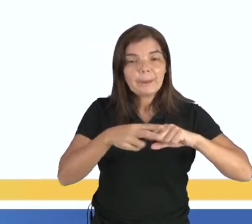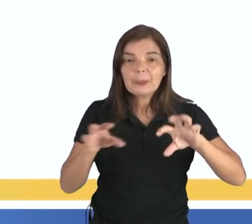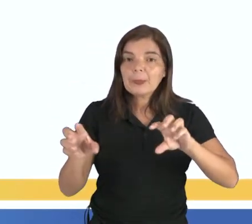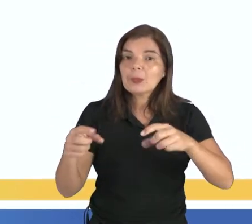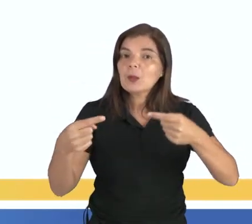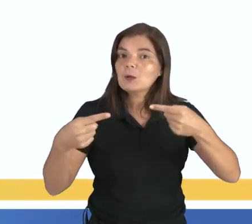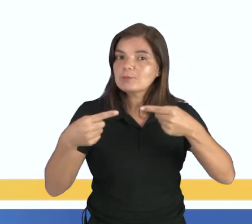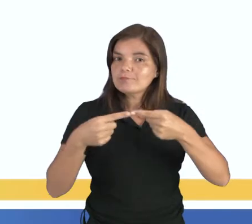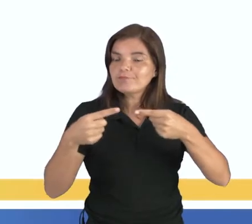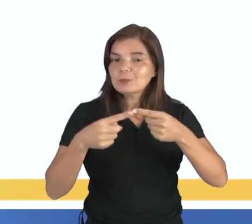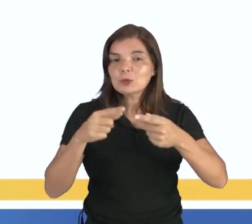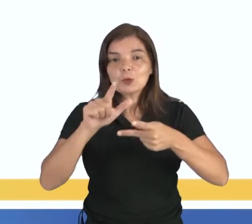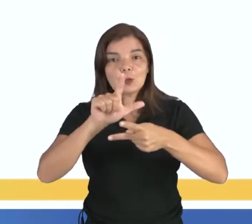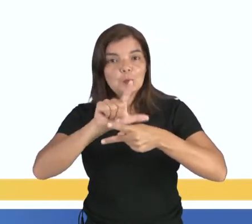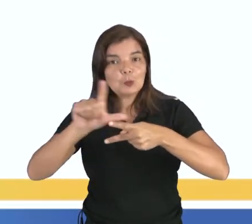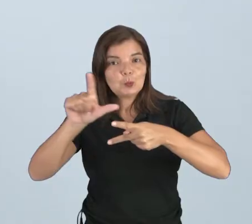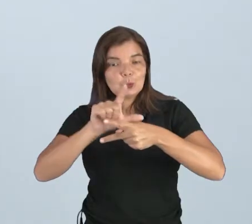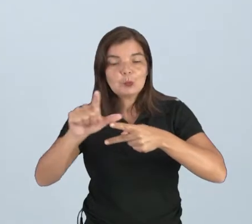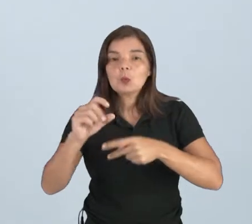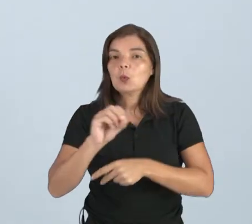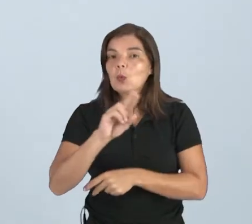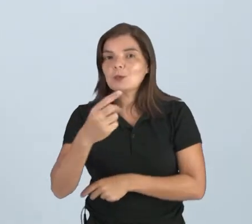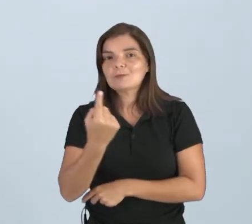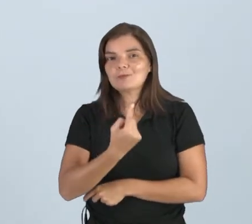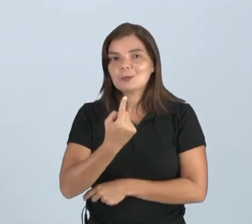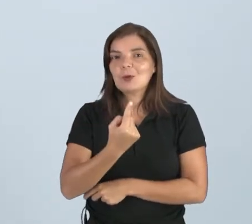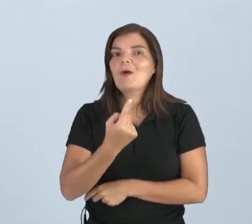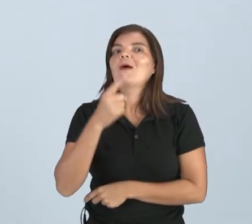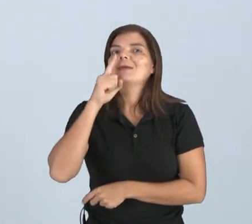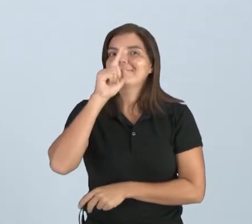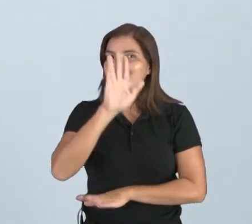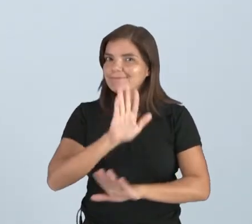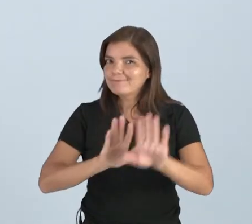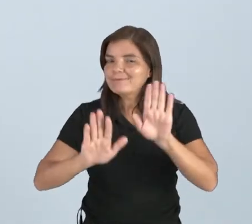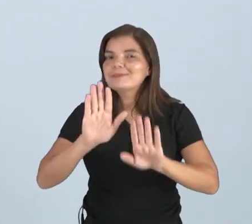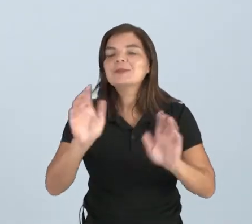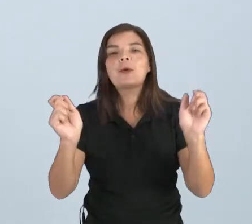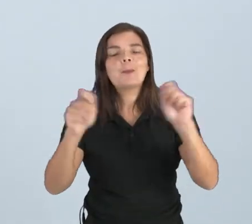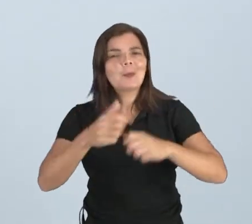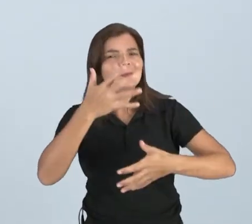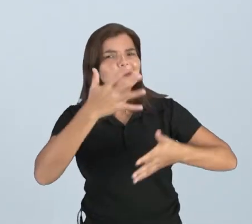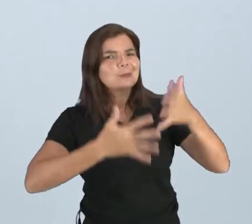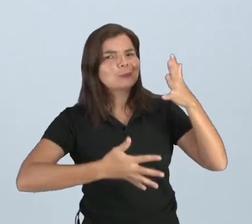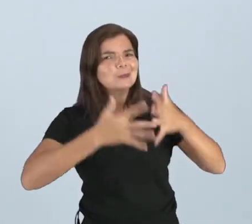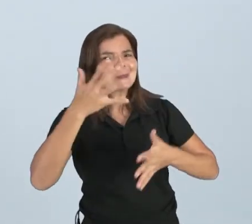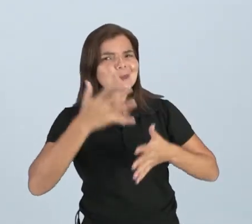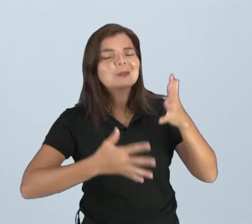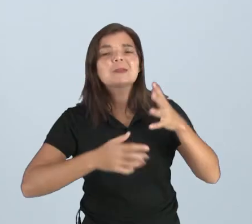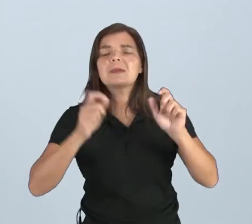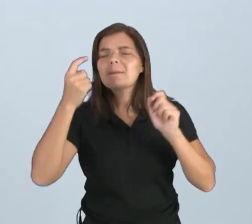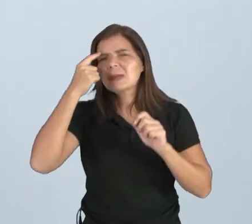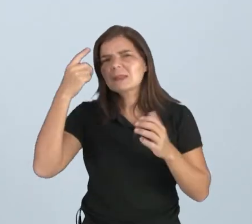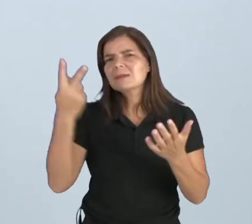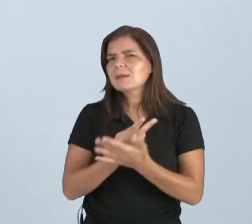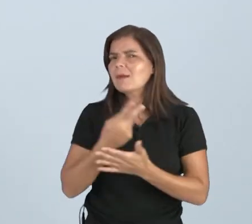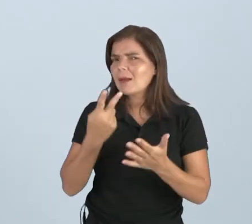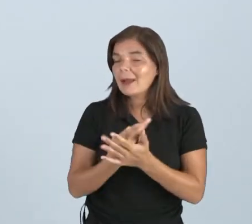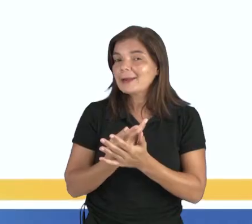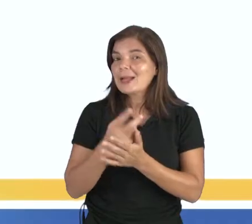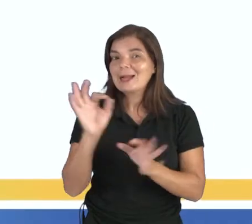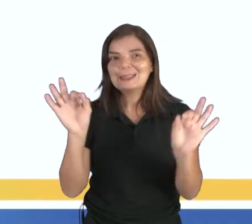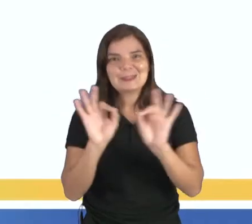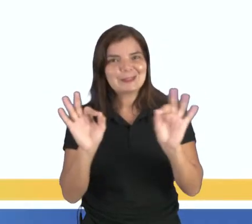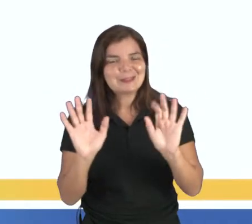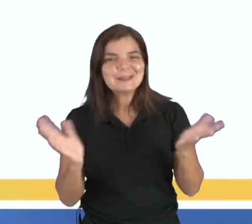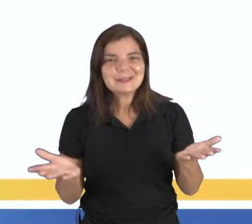conjugado no plural, no singular. E é aí que mora o perigo, porque pode te confundir e você achar que está errado e não está.